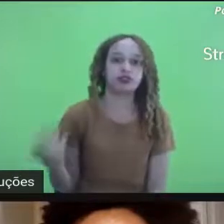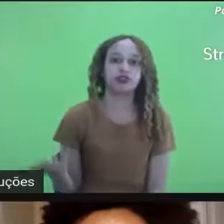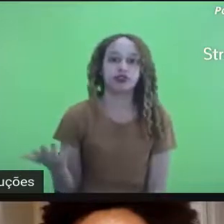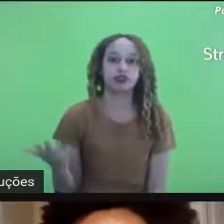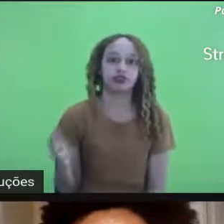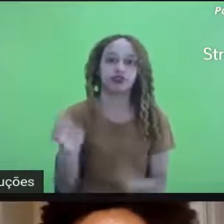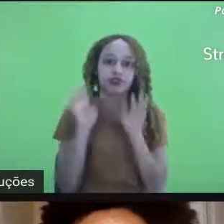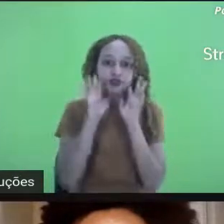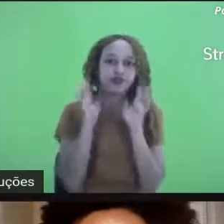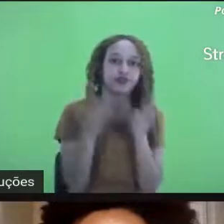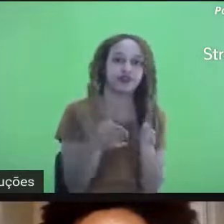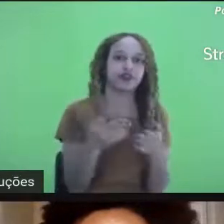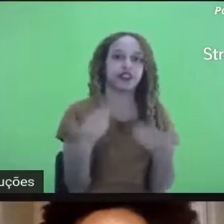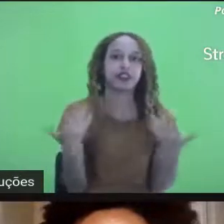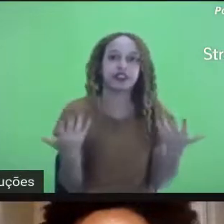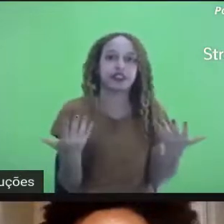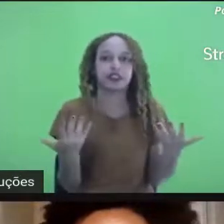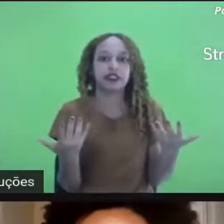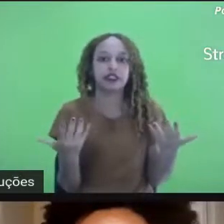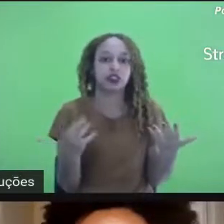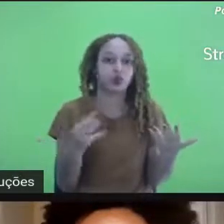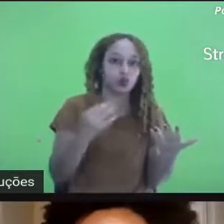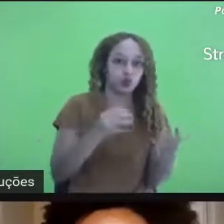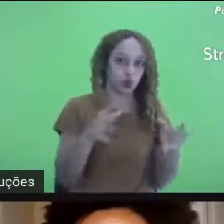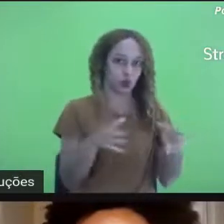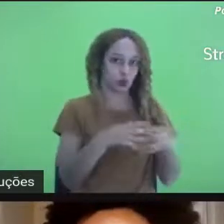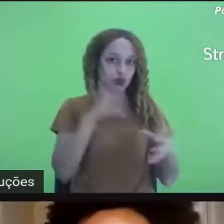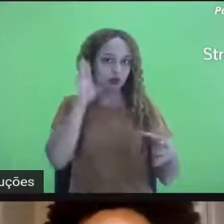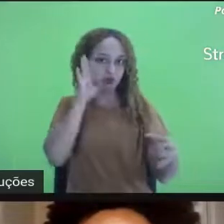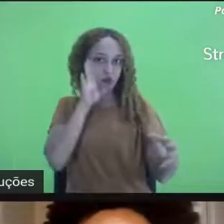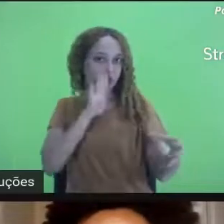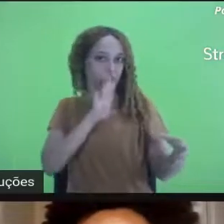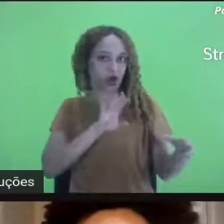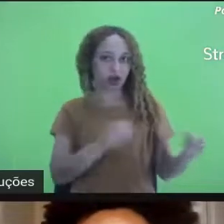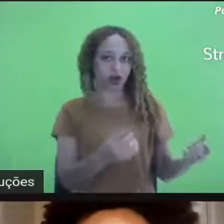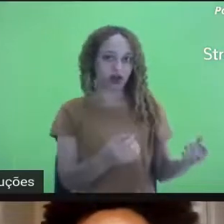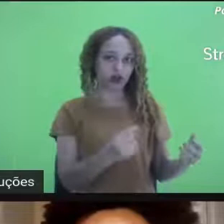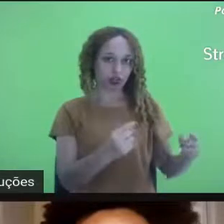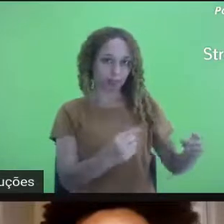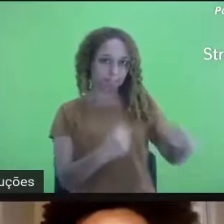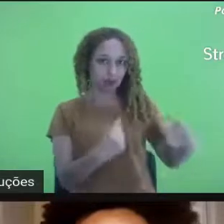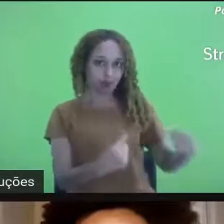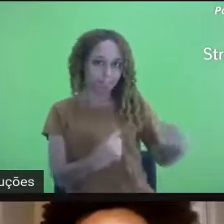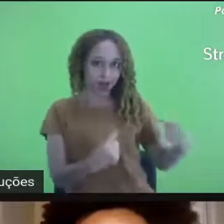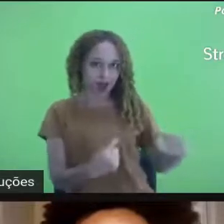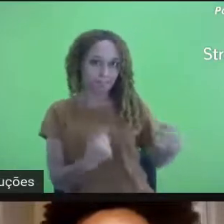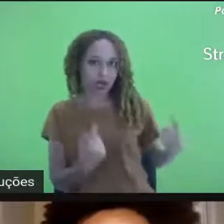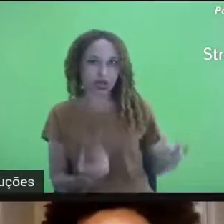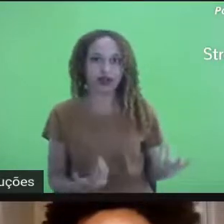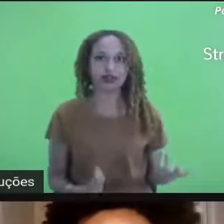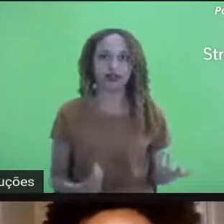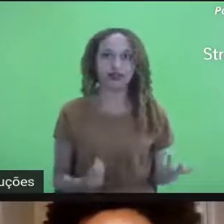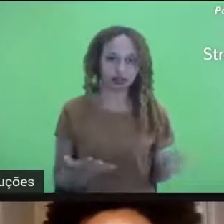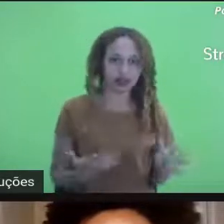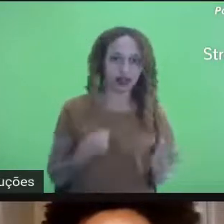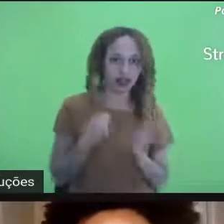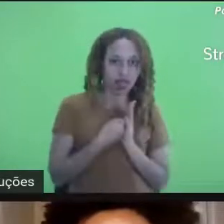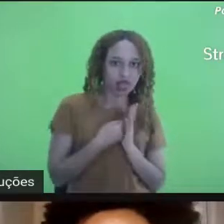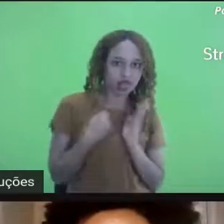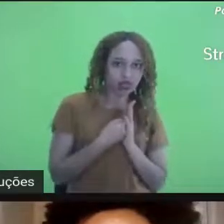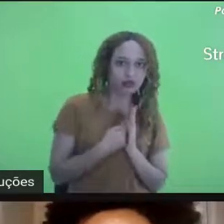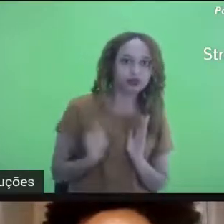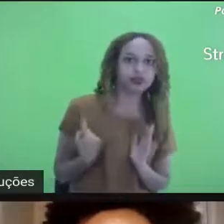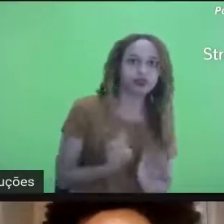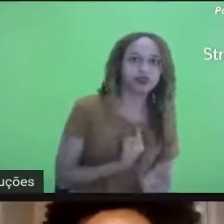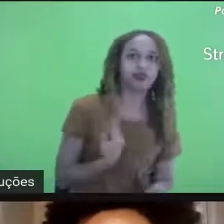um combate daquilo que a branquitude está colocando para a gente, daquilo que o racismo está colocando para a gente, sabe? Eu vejo, assim,